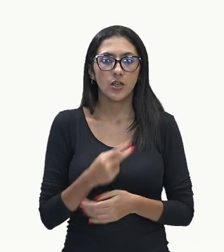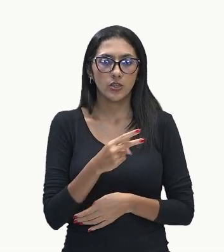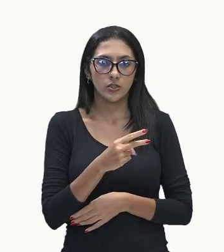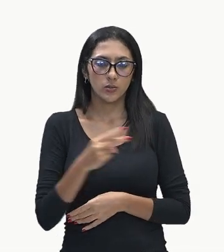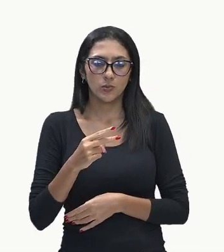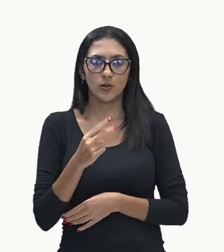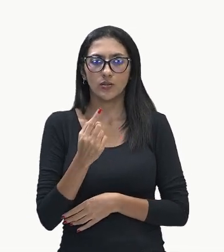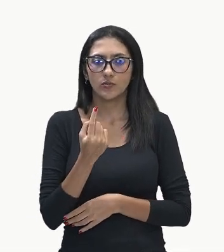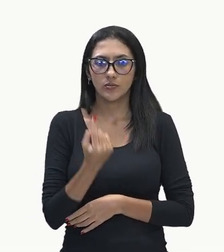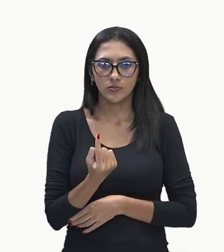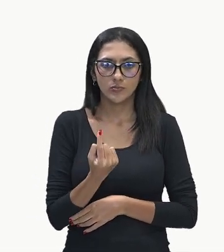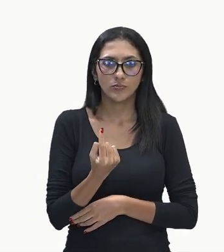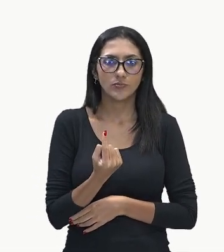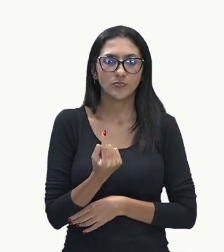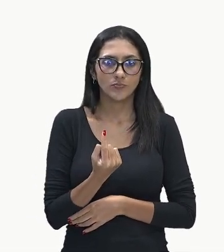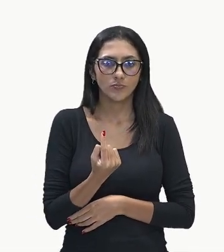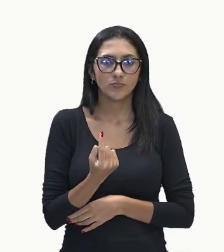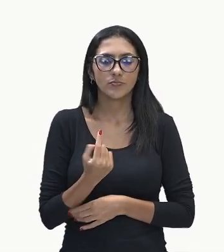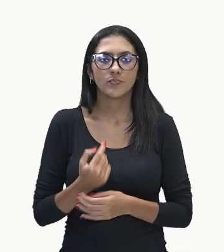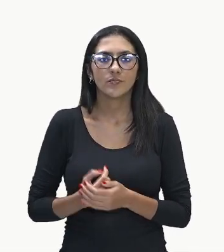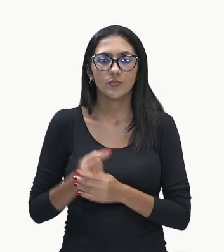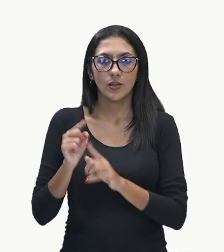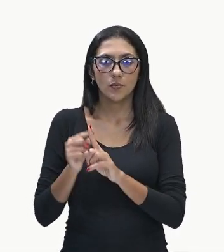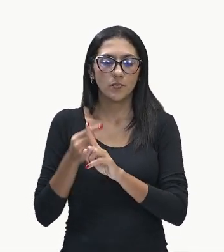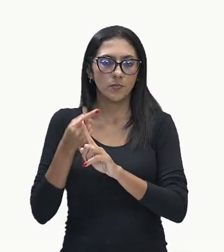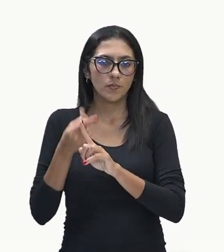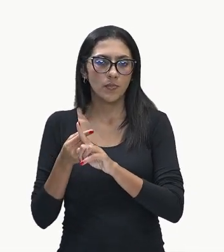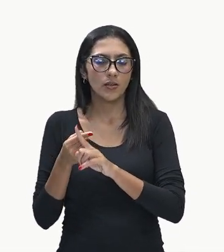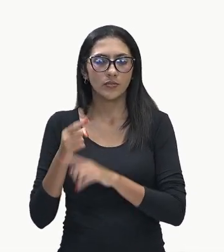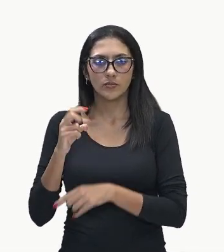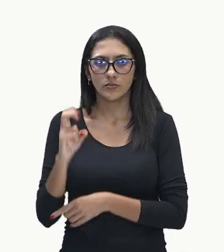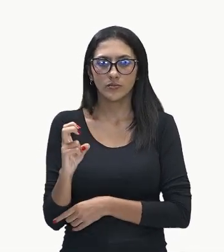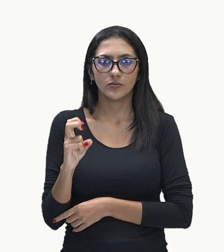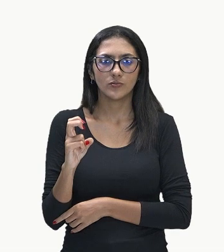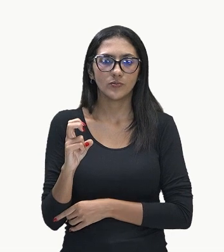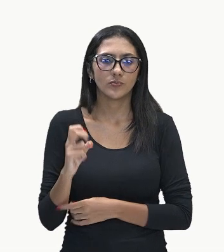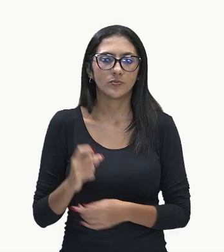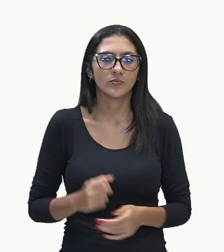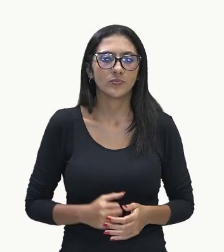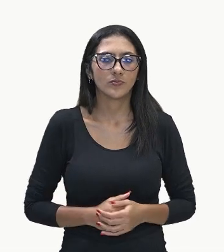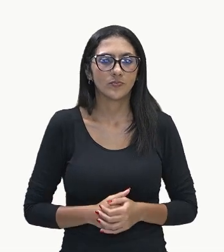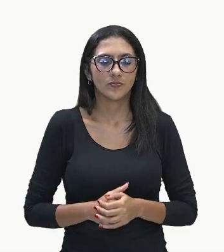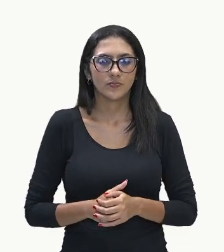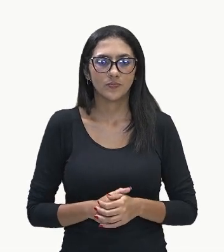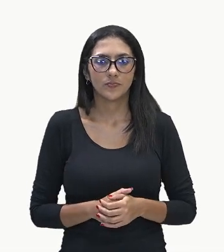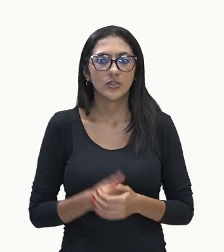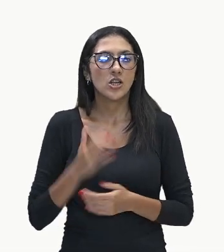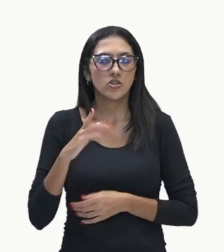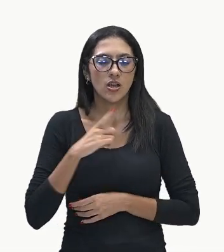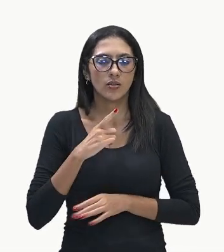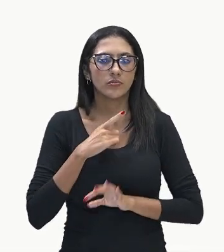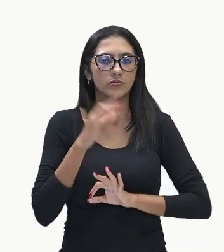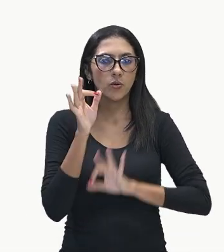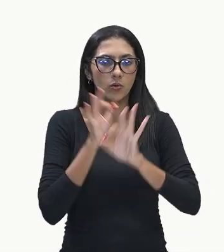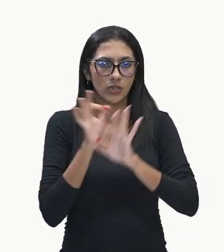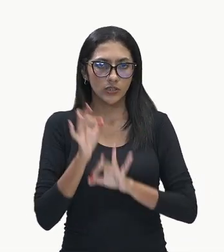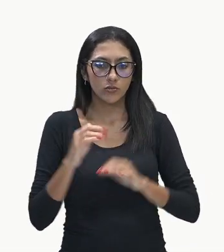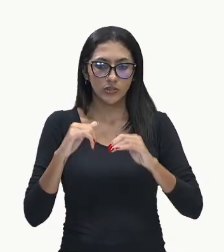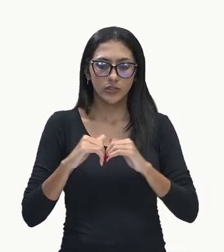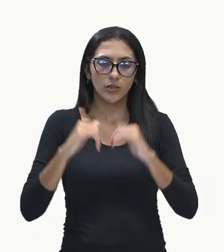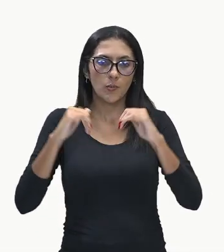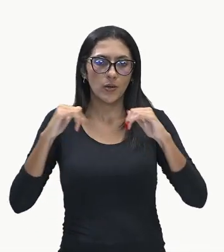é negativo, ele vai vir positivo. Pronto. Já fiz aí a separação de quem